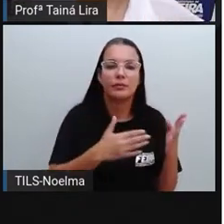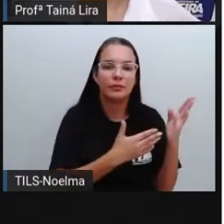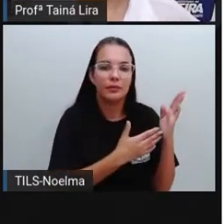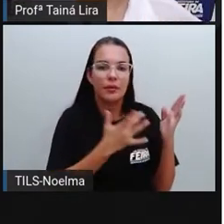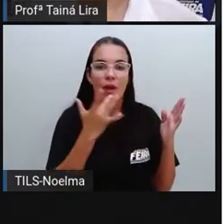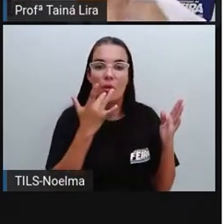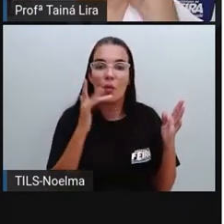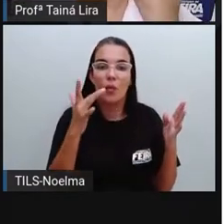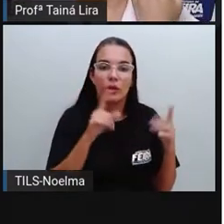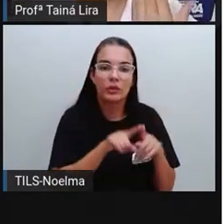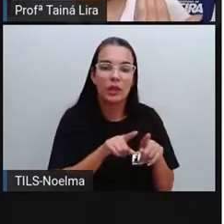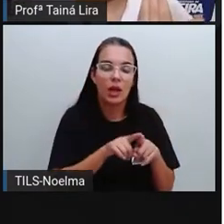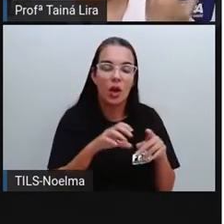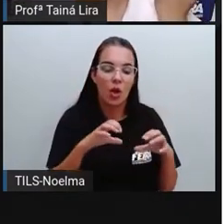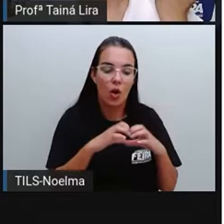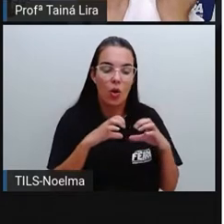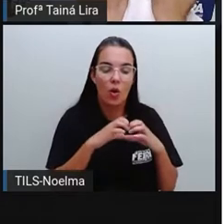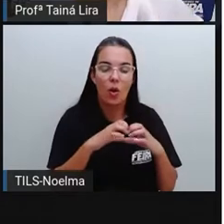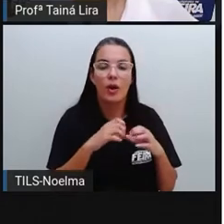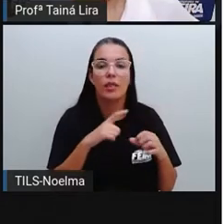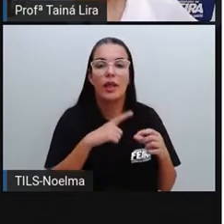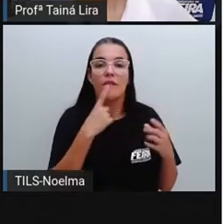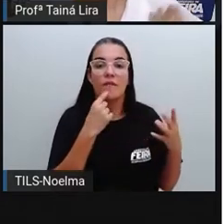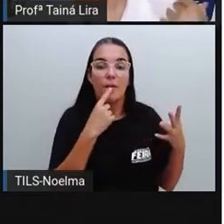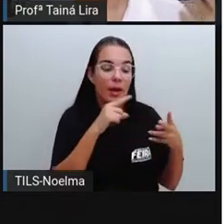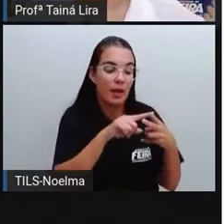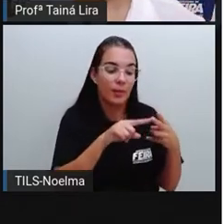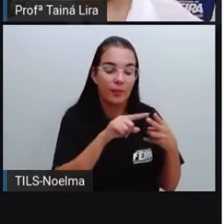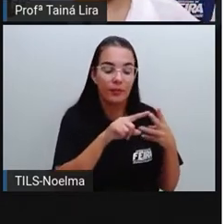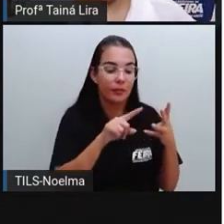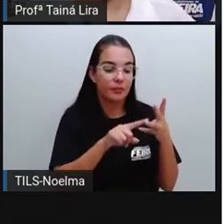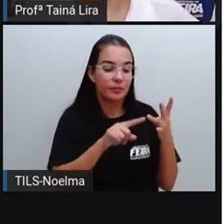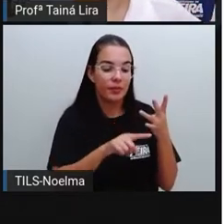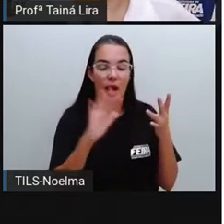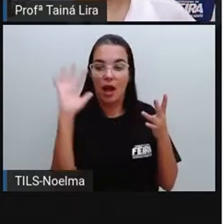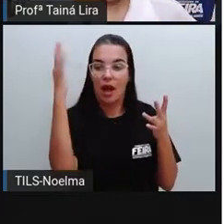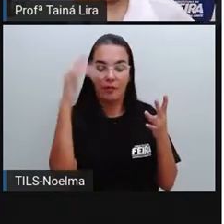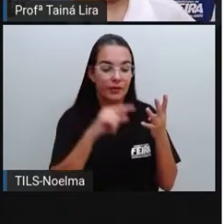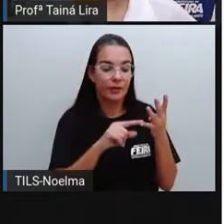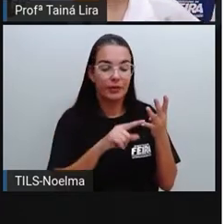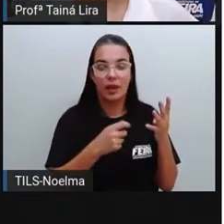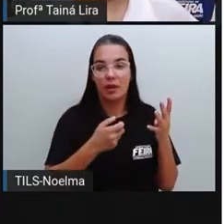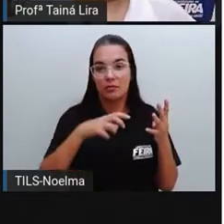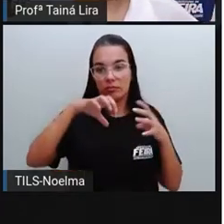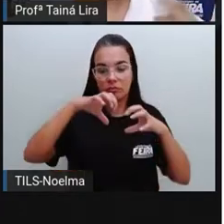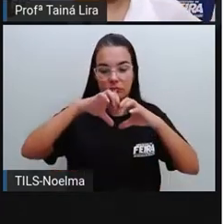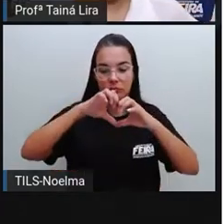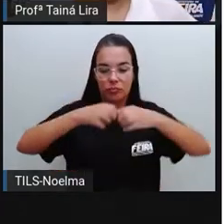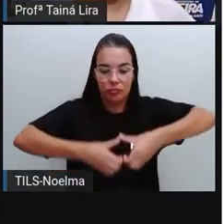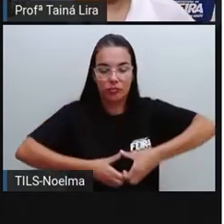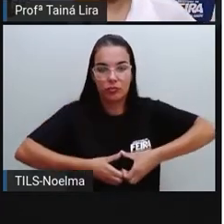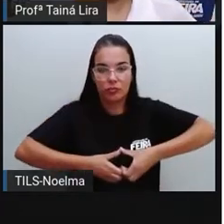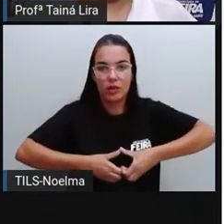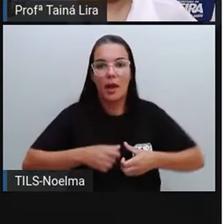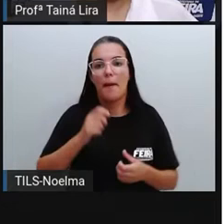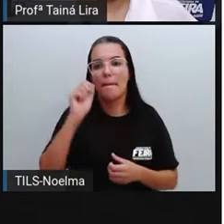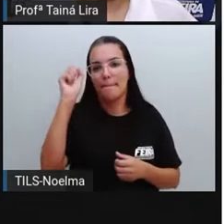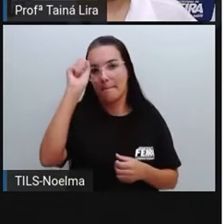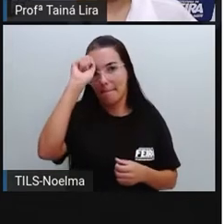ouros e de copas, ele tem a cor vermelha e o naipe de paus e de espadas tem a cor preta, tá